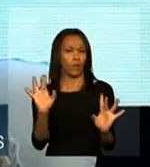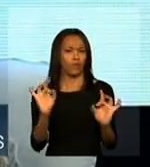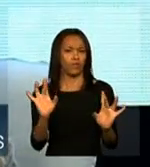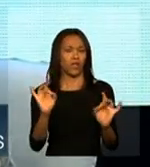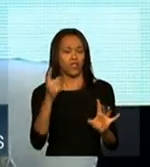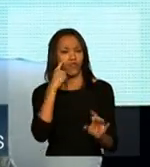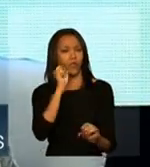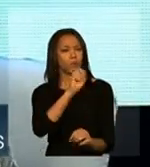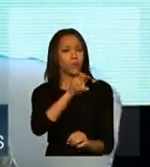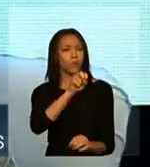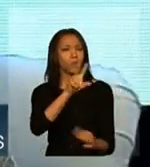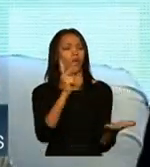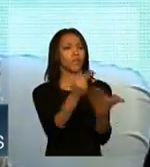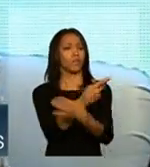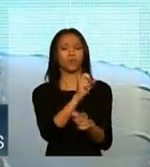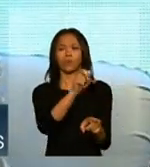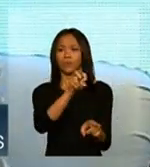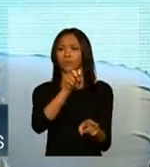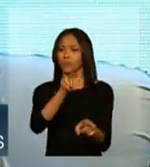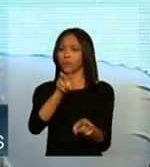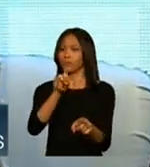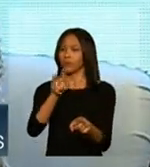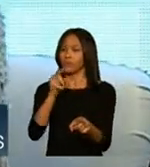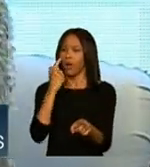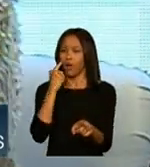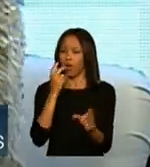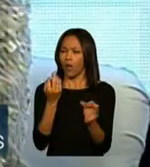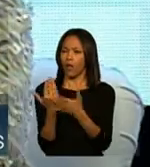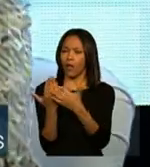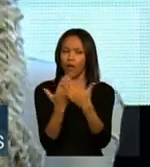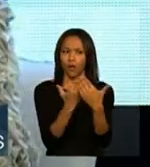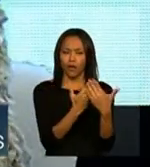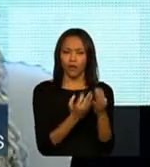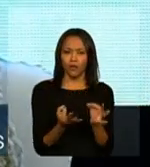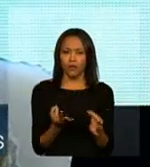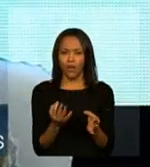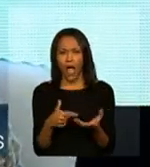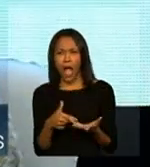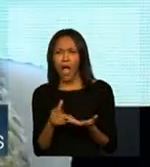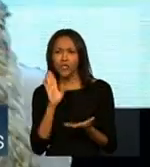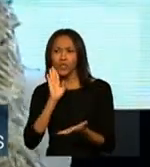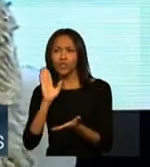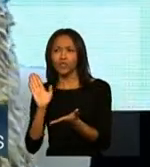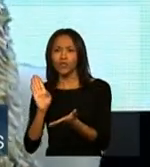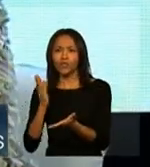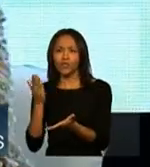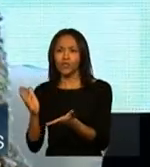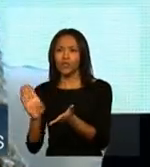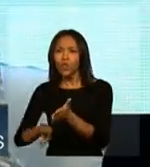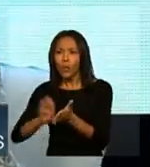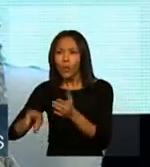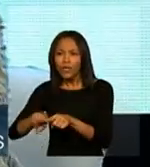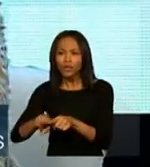de demanda efetiva no nosso país. Nós não podemos mais, sobrou isso, então eu vendo em tal